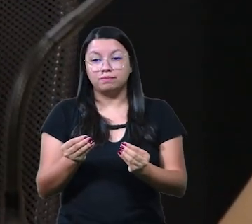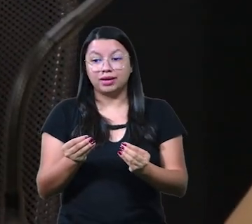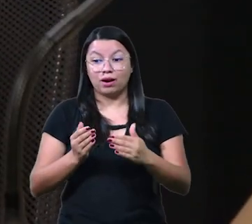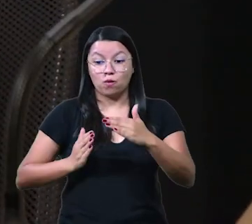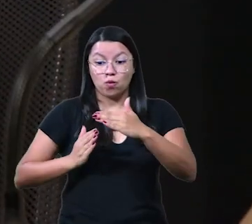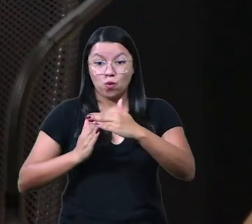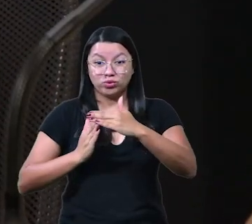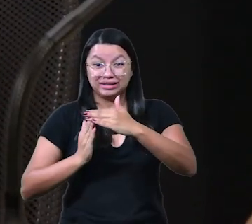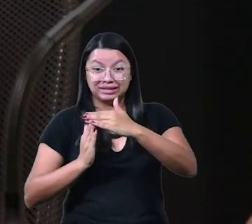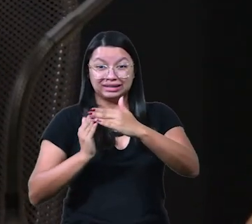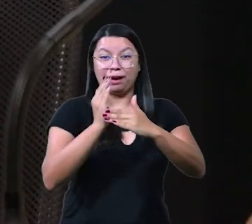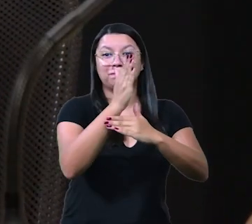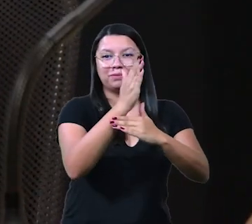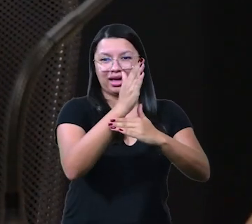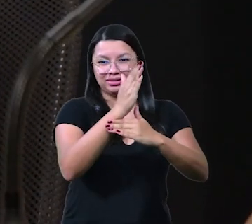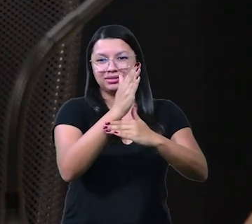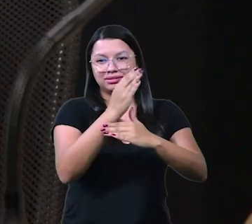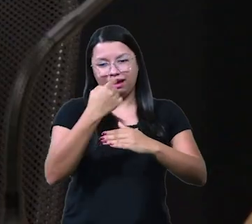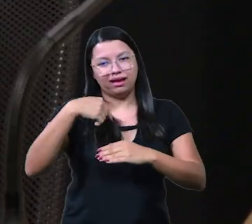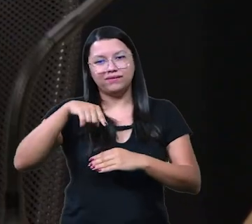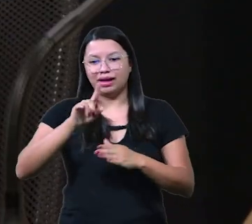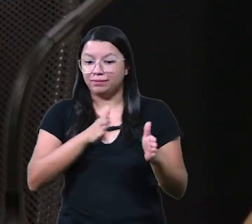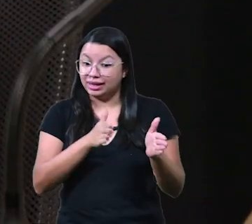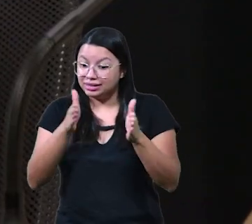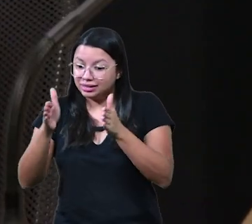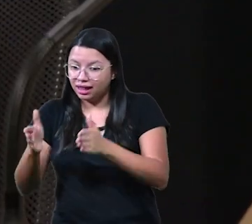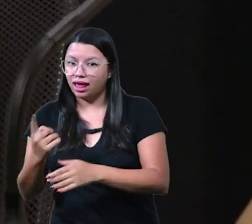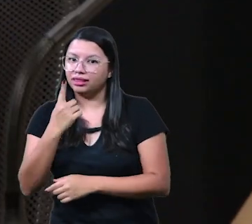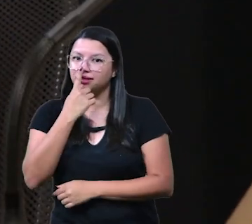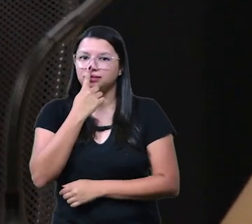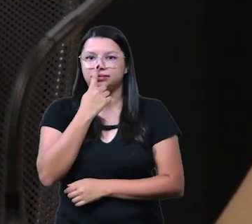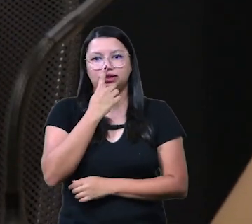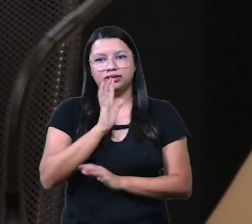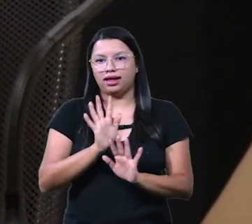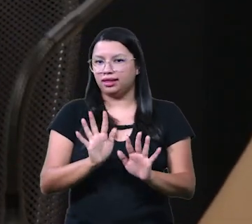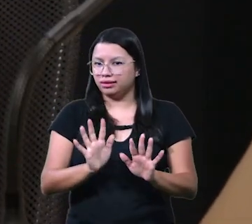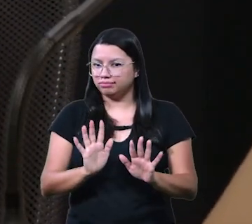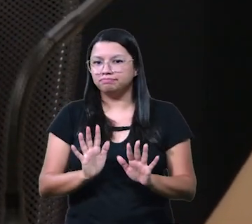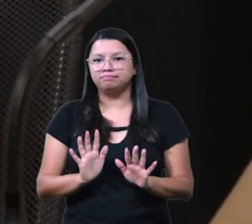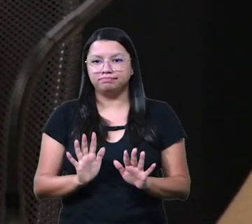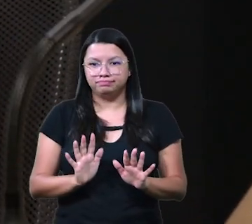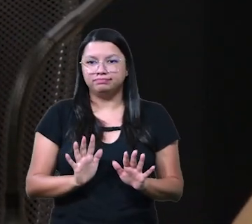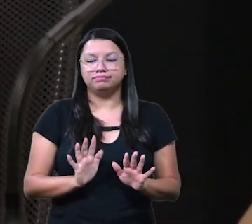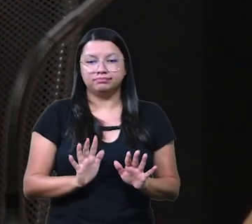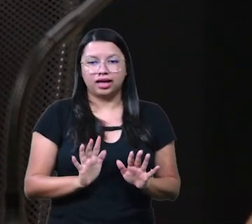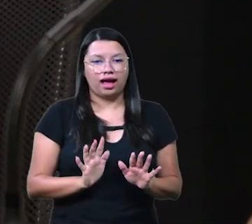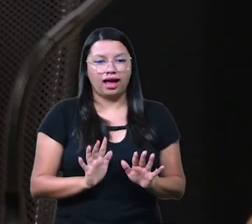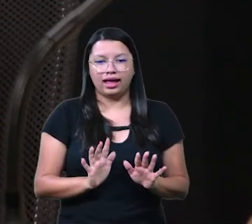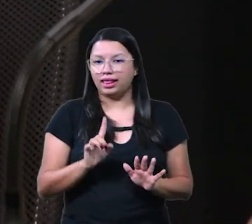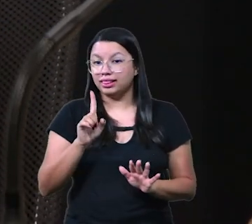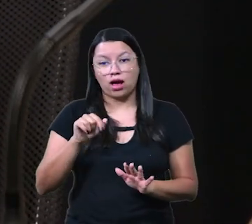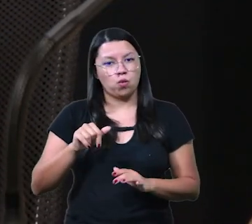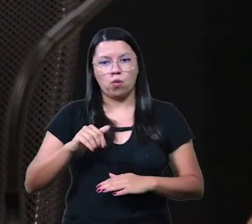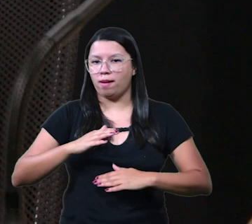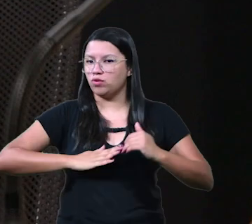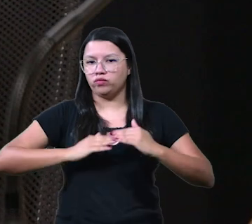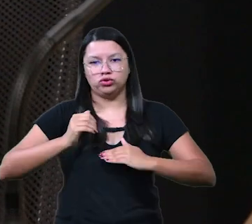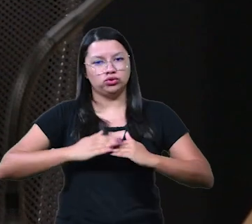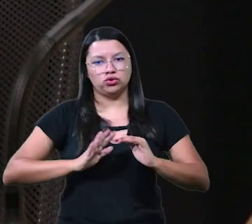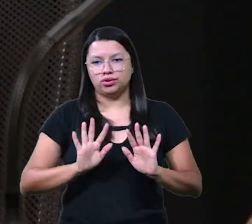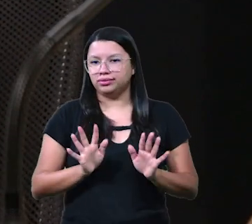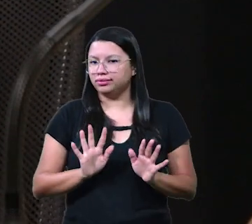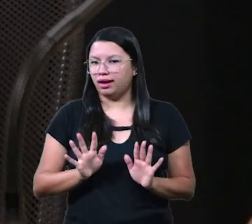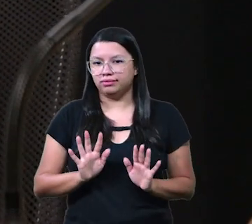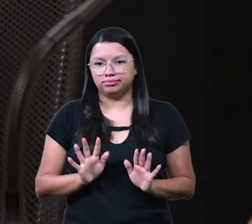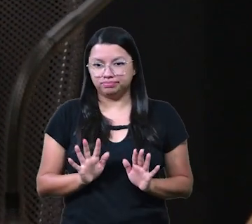ultrapasse, né? E vá para esse lado da intimidade, que aí já vai soar como uma coisa que não é profissional, né? Que não